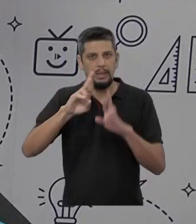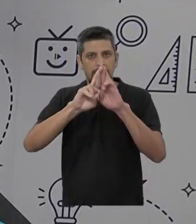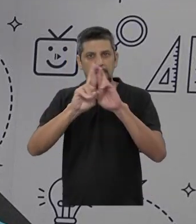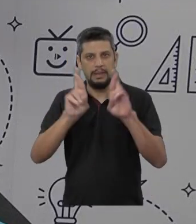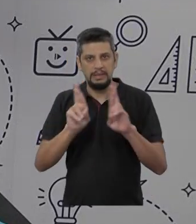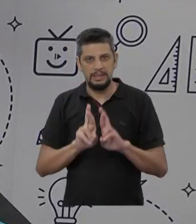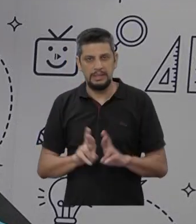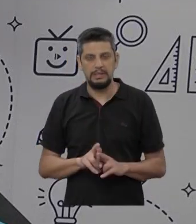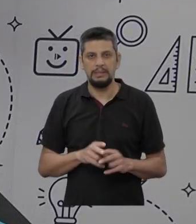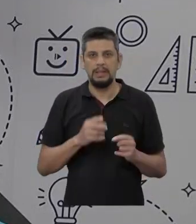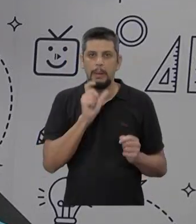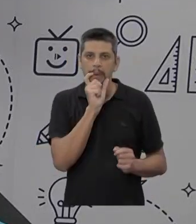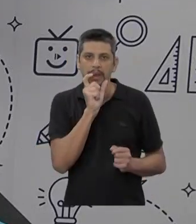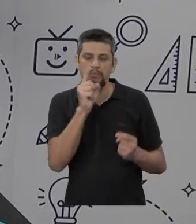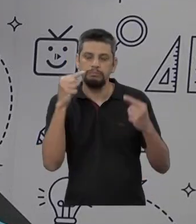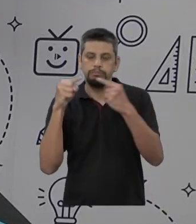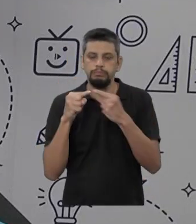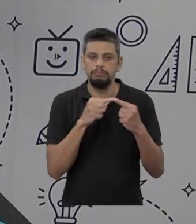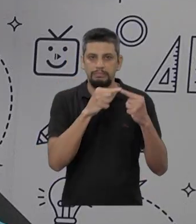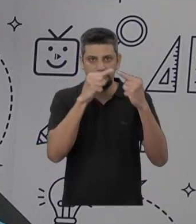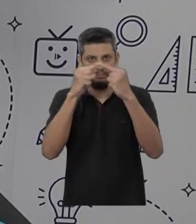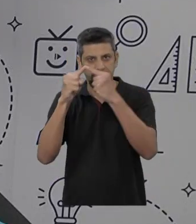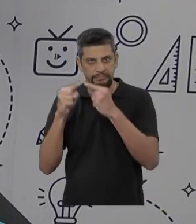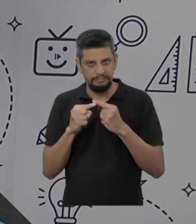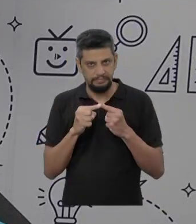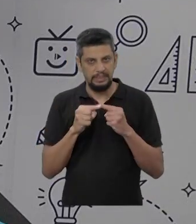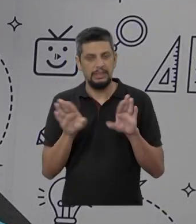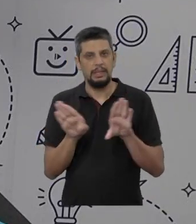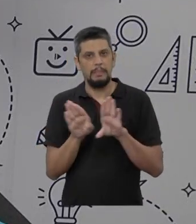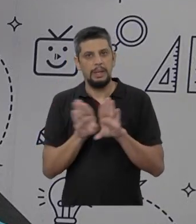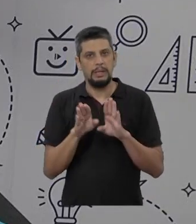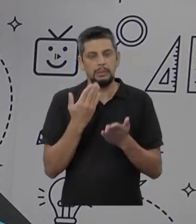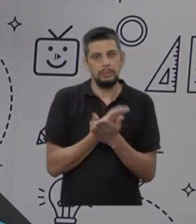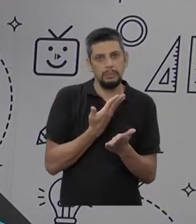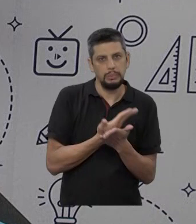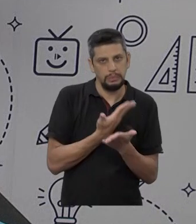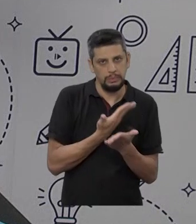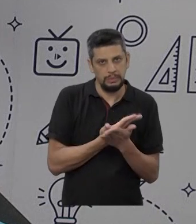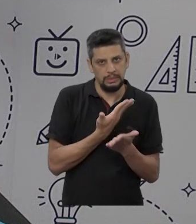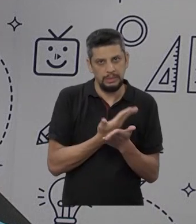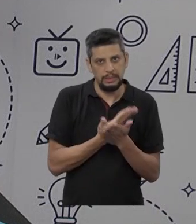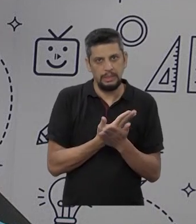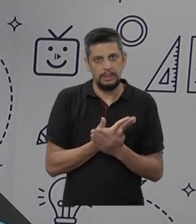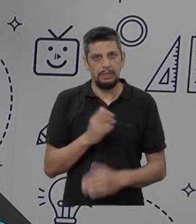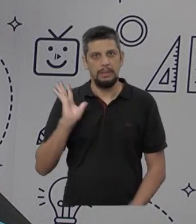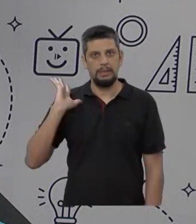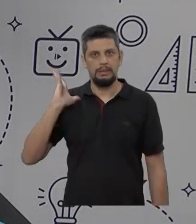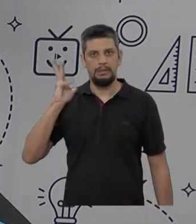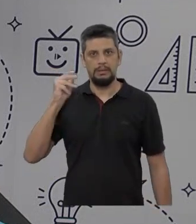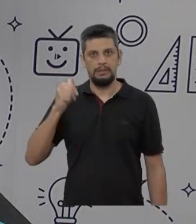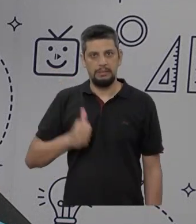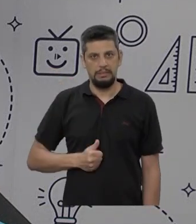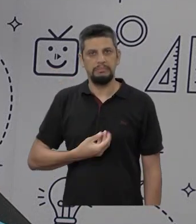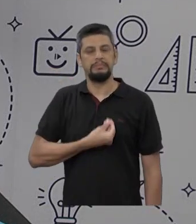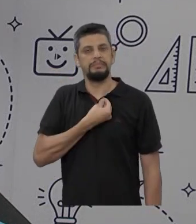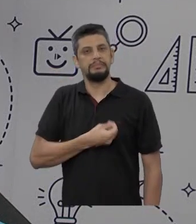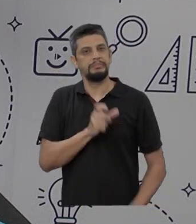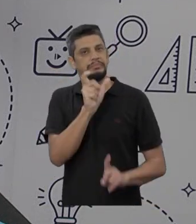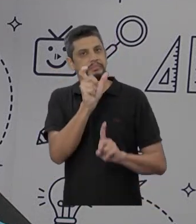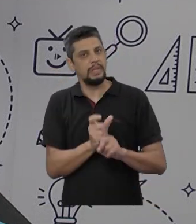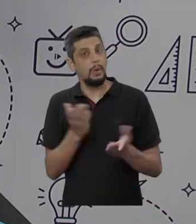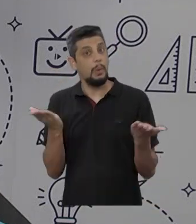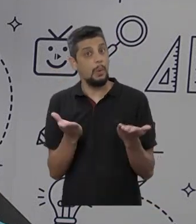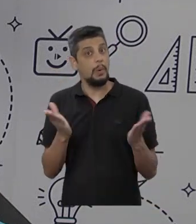rima, que é aquela semelhança do som no final das palavras. E trabalharam, por fim, biografia. E